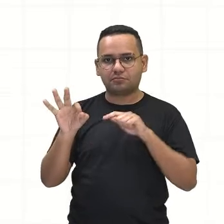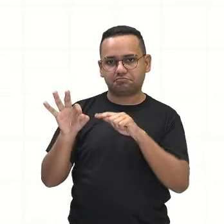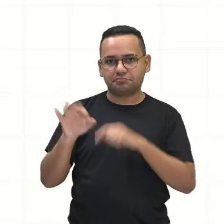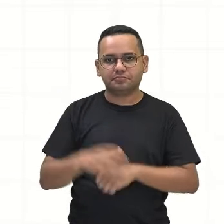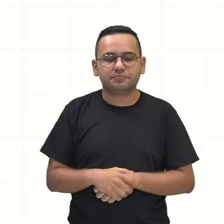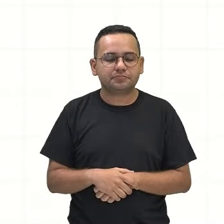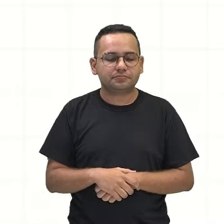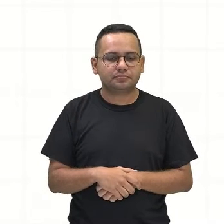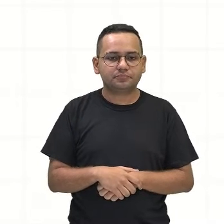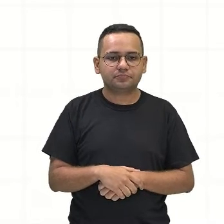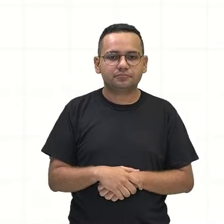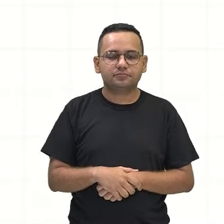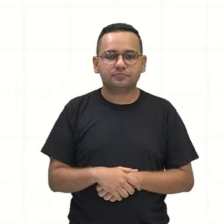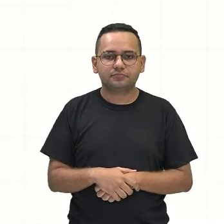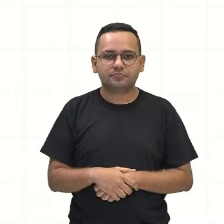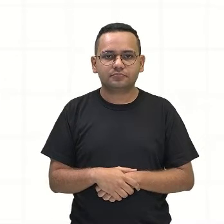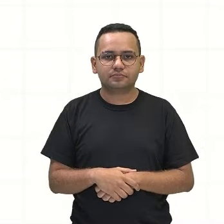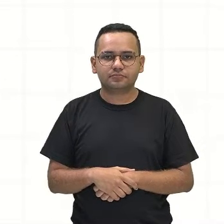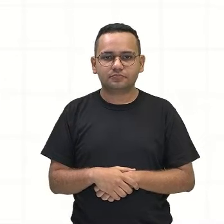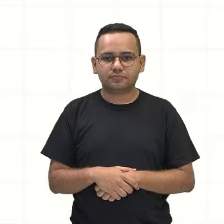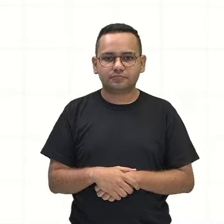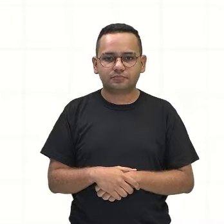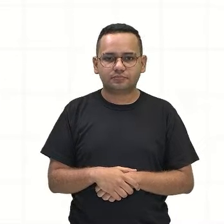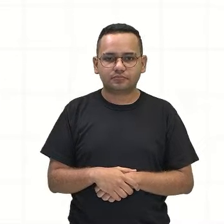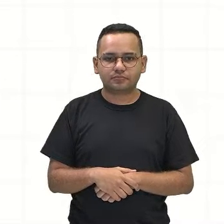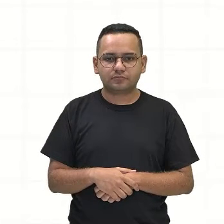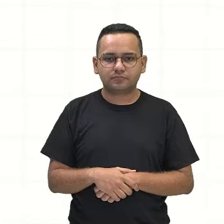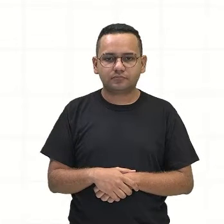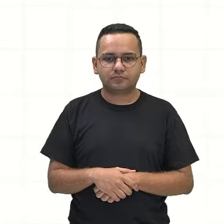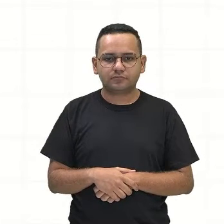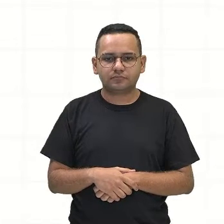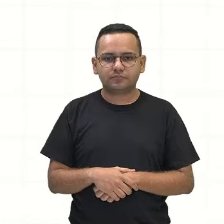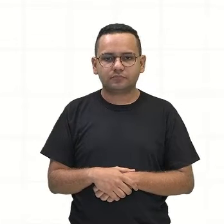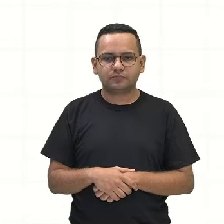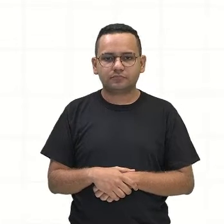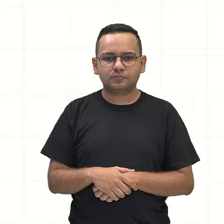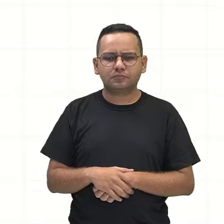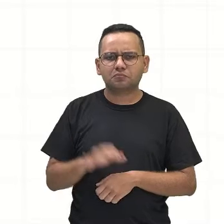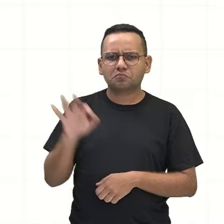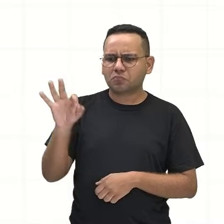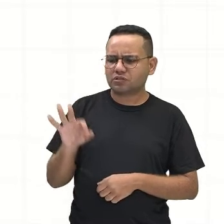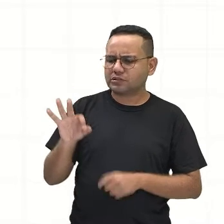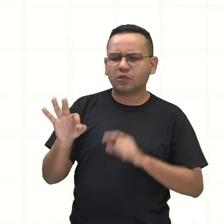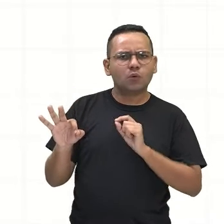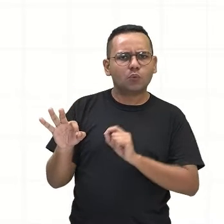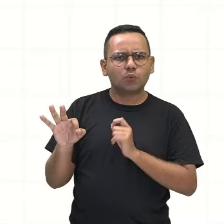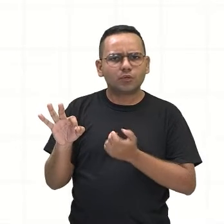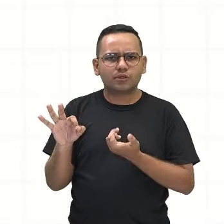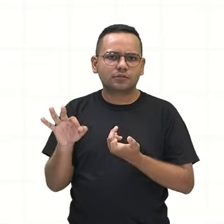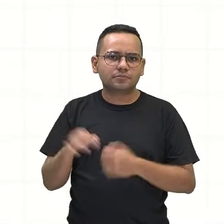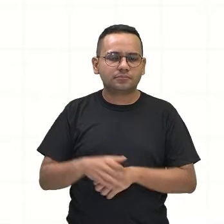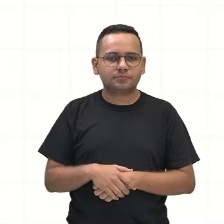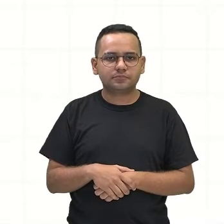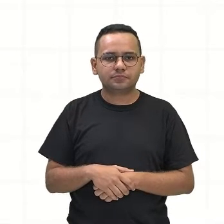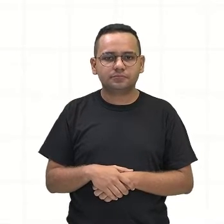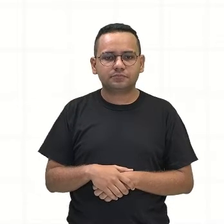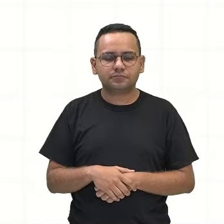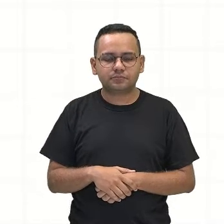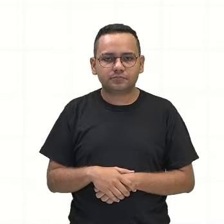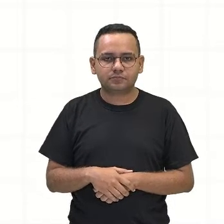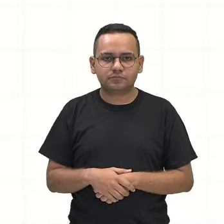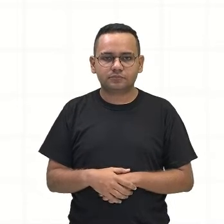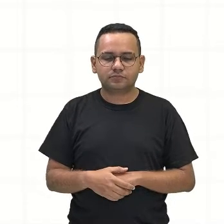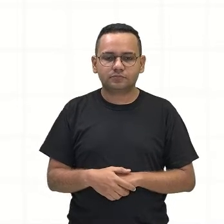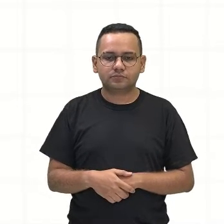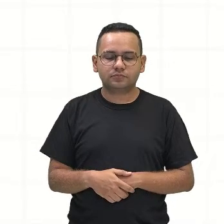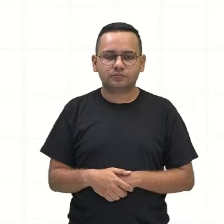porcentagem? Porcentagem. Nós vimos até a origem, né? Uma das